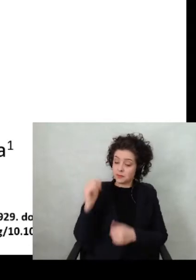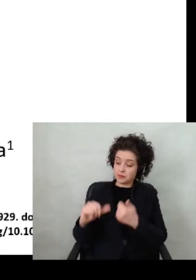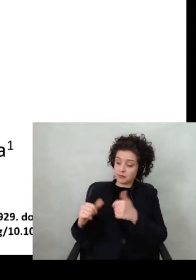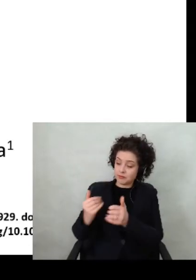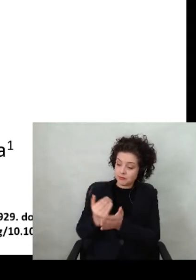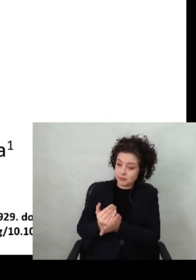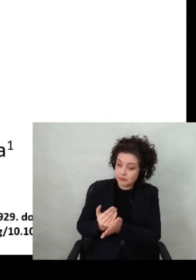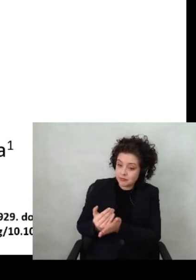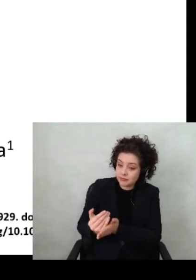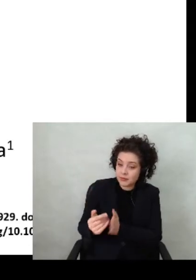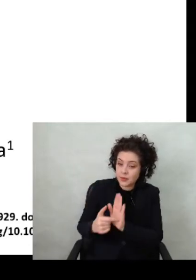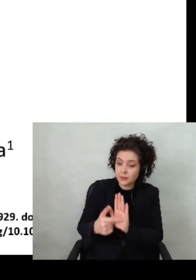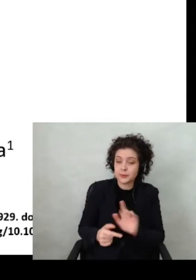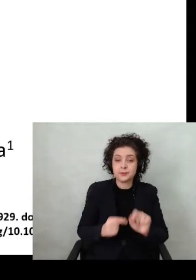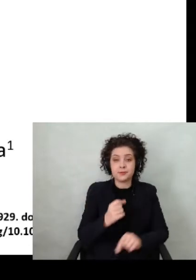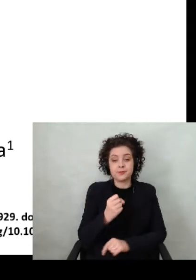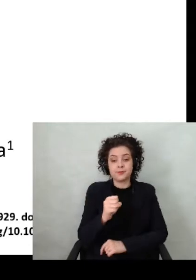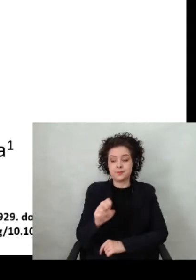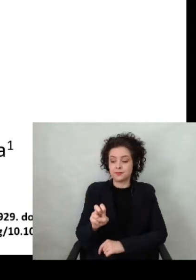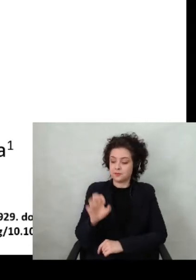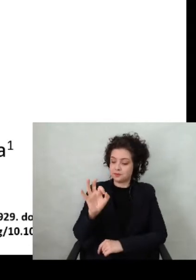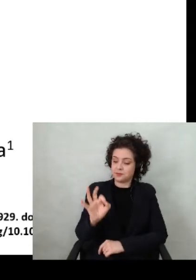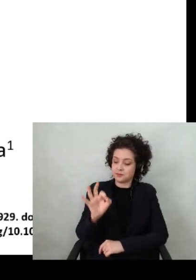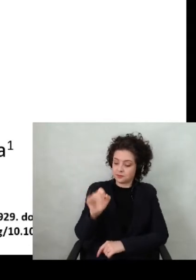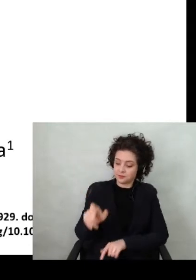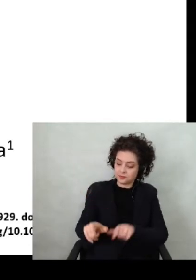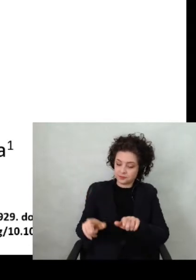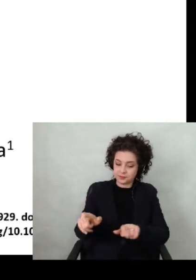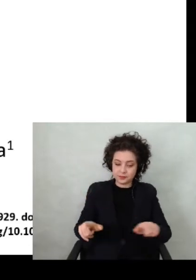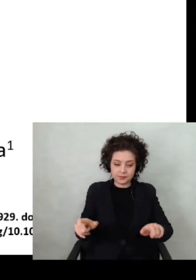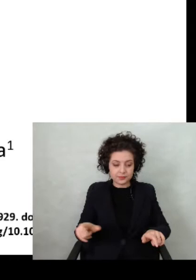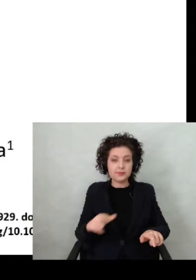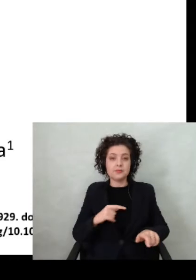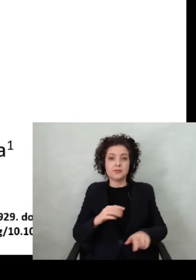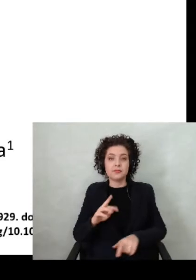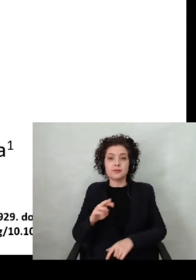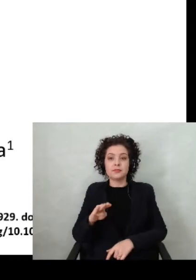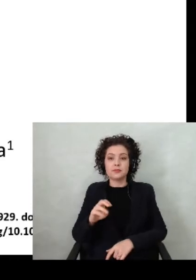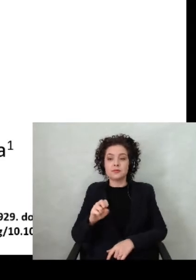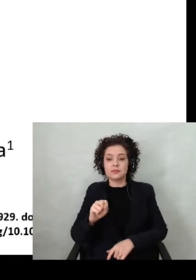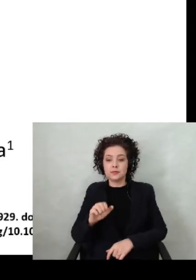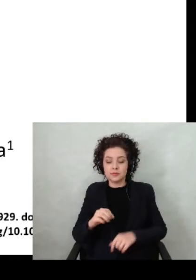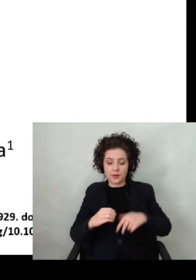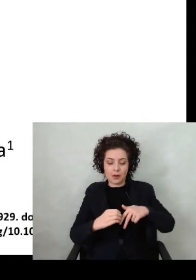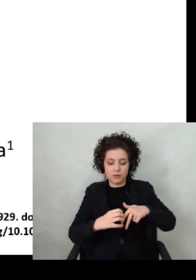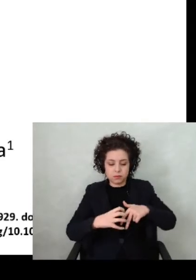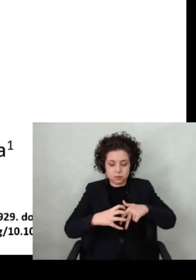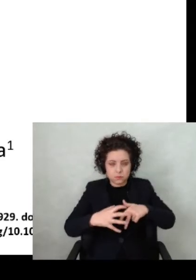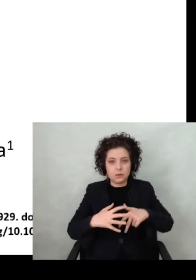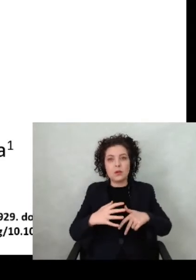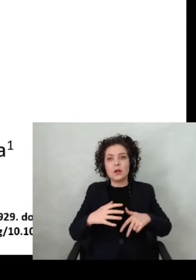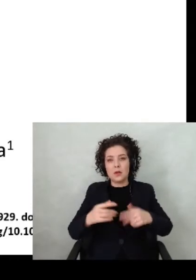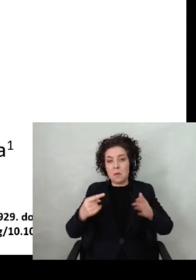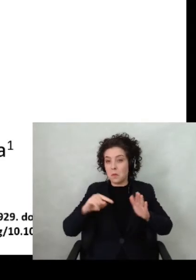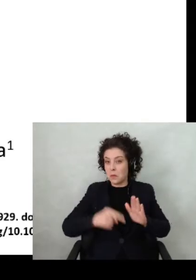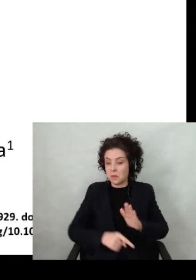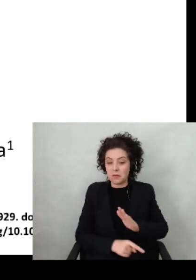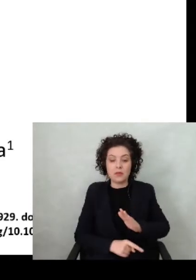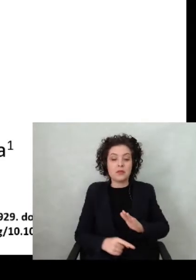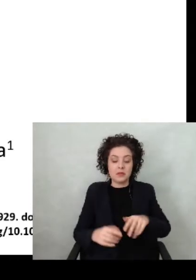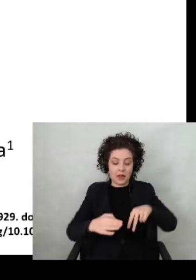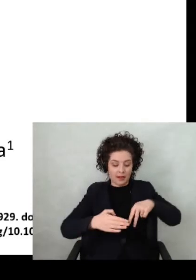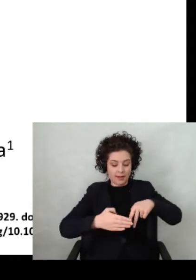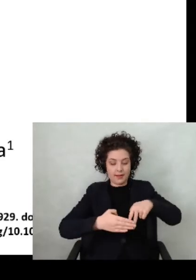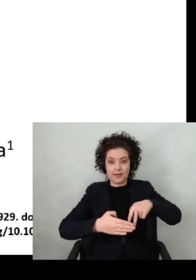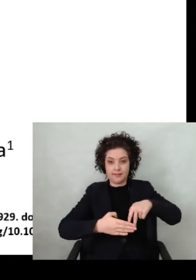mostrou 85% dos pacientes com trombose venosa profunda por Doppler venoso de membros inferiores.